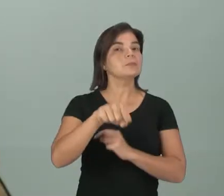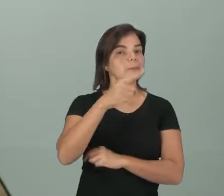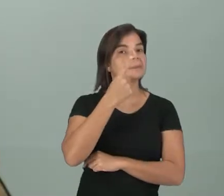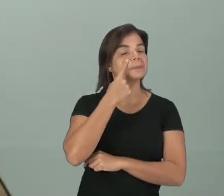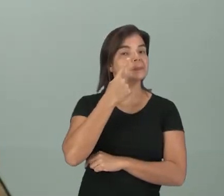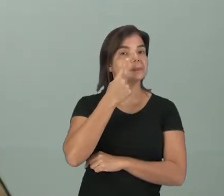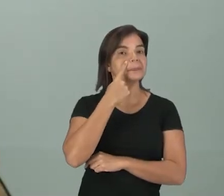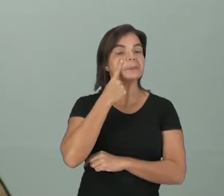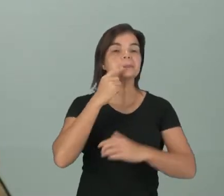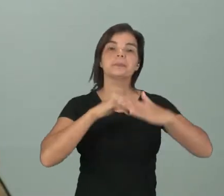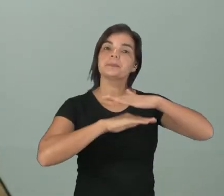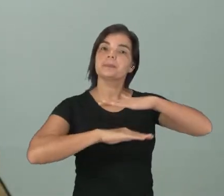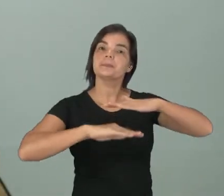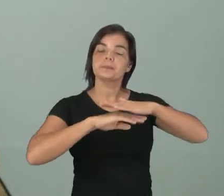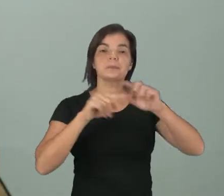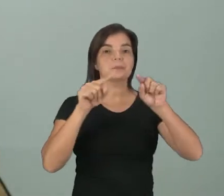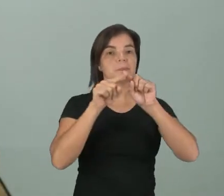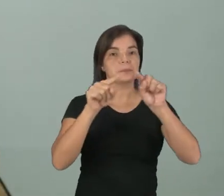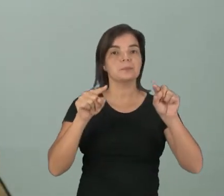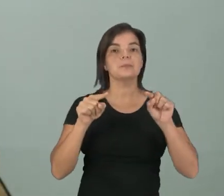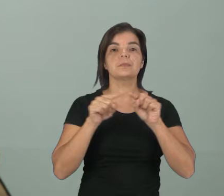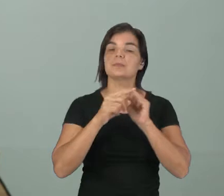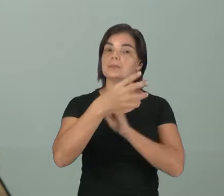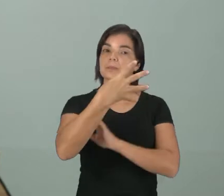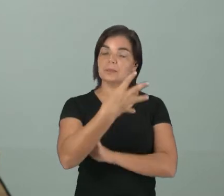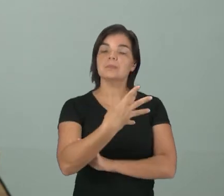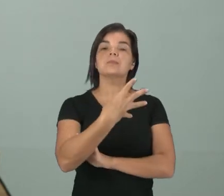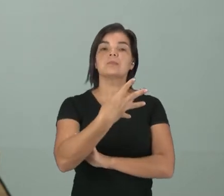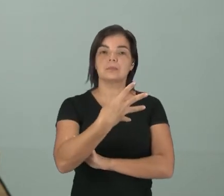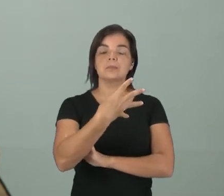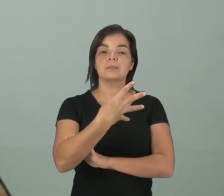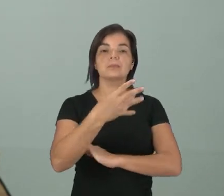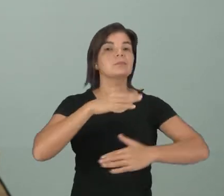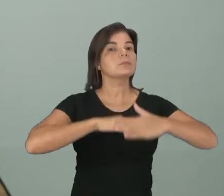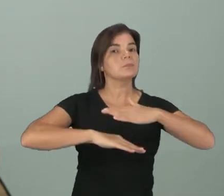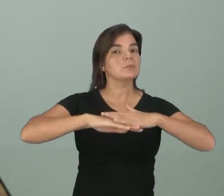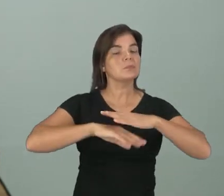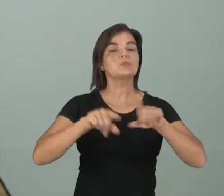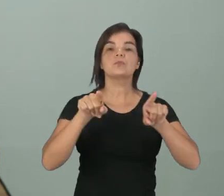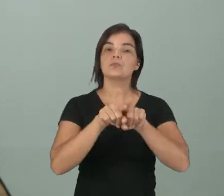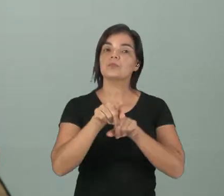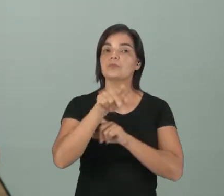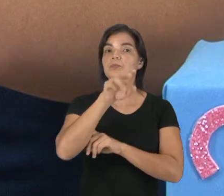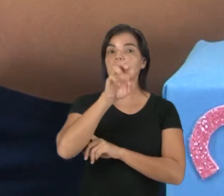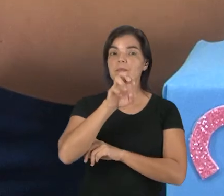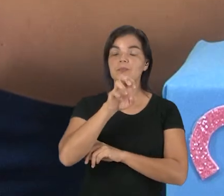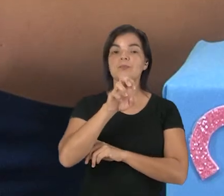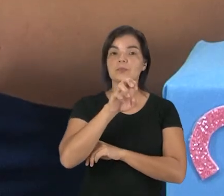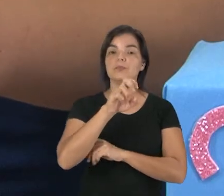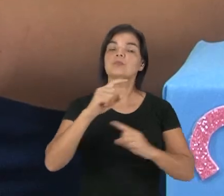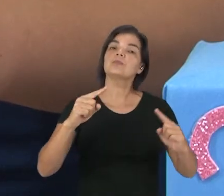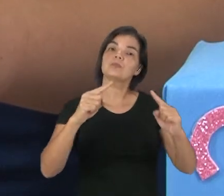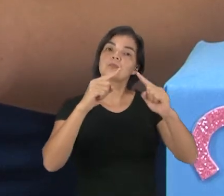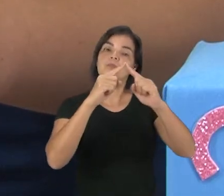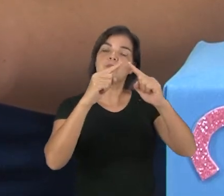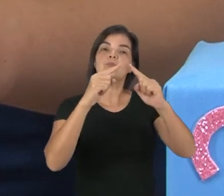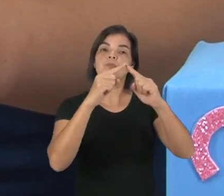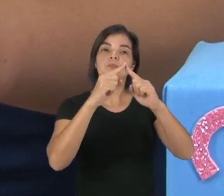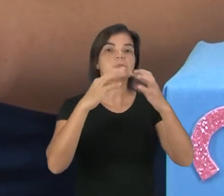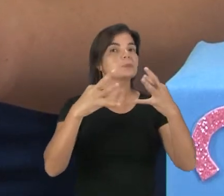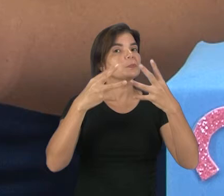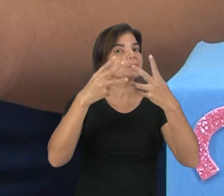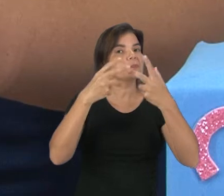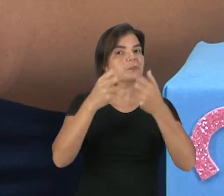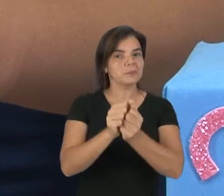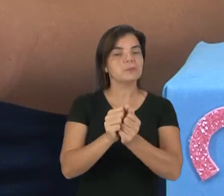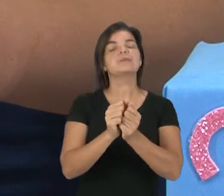vimos, pela sua base ser quadrada, temos 4 vértices na base e o 5º vértice é exatamente aqui no encontro de